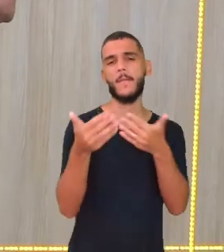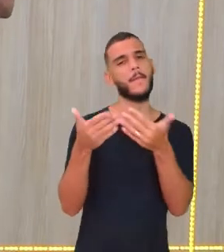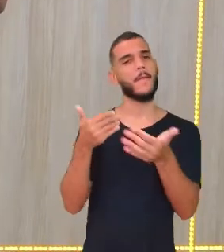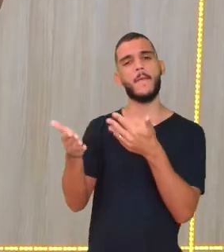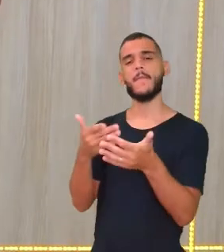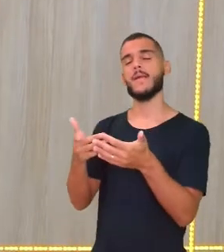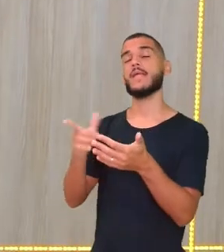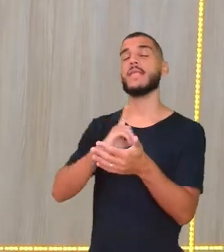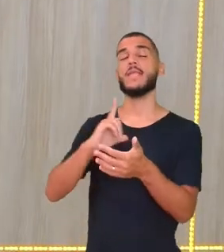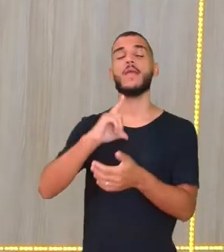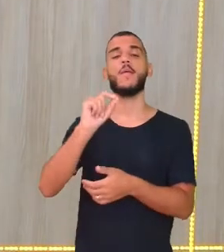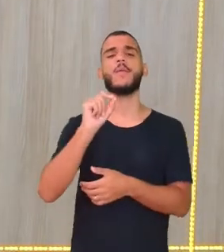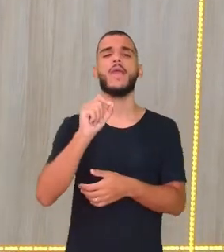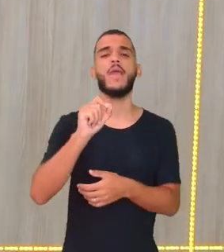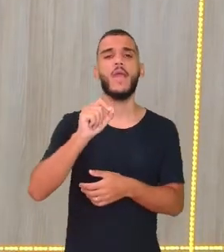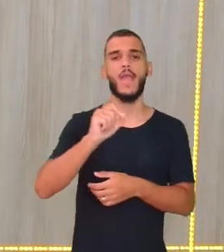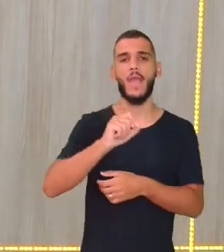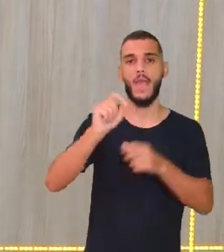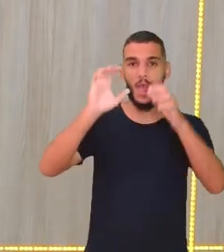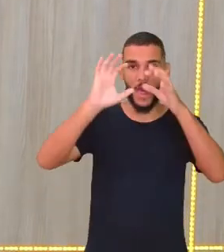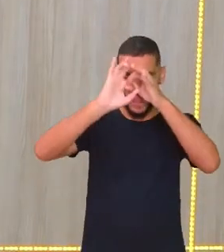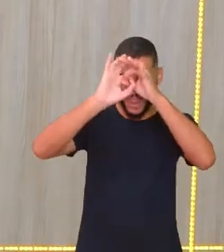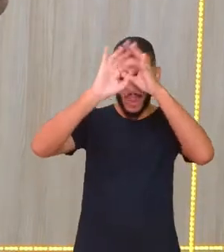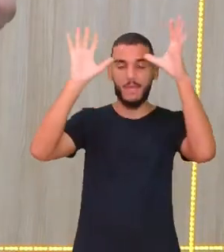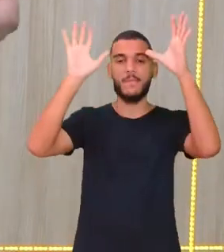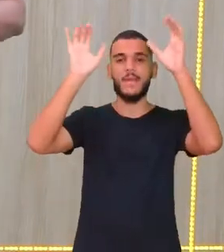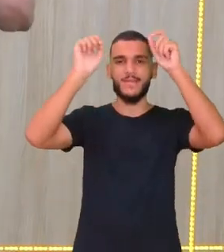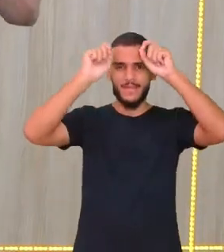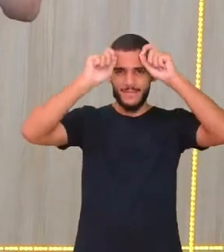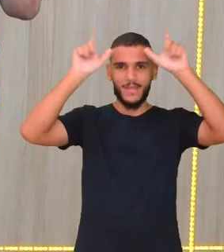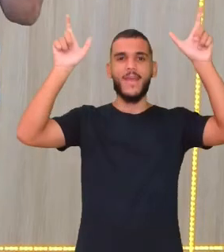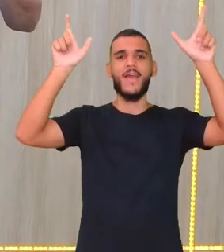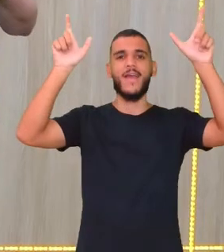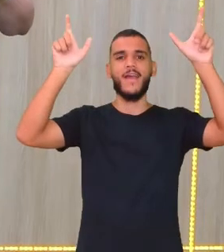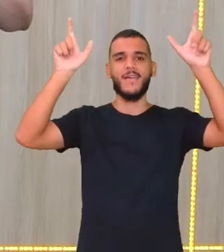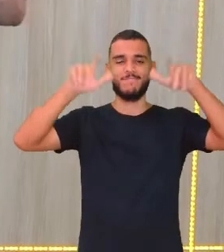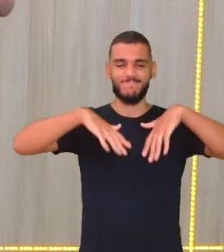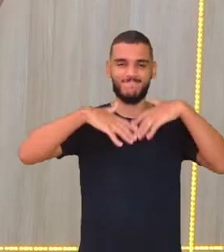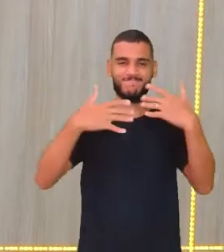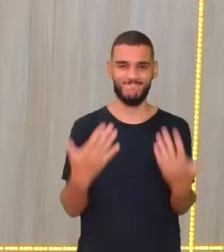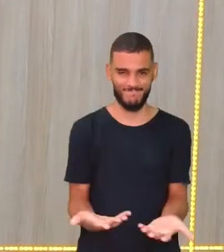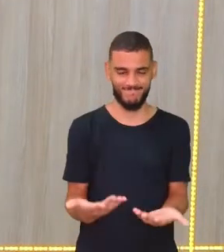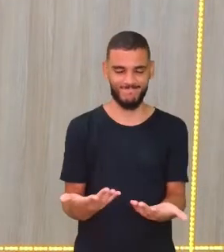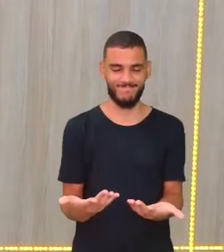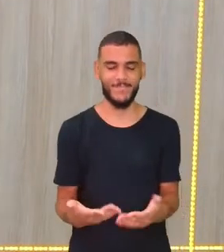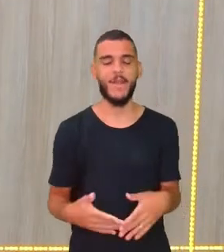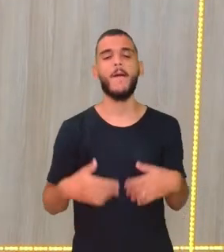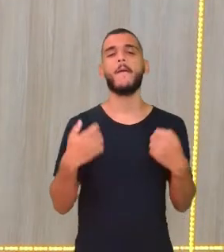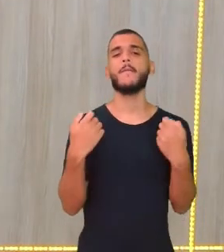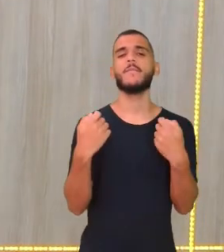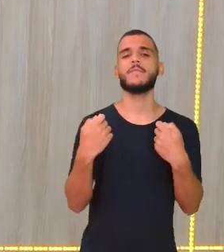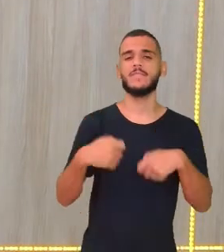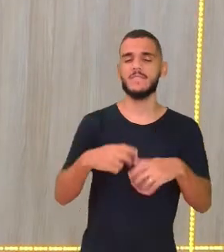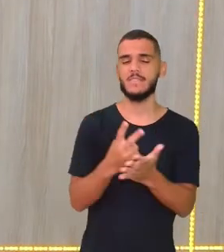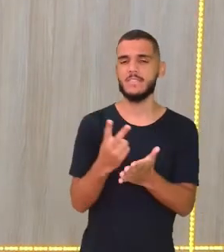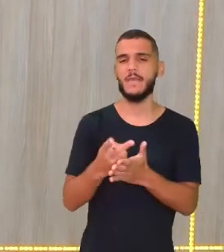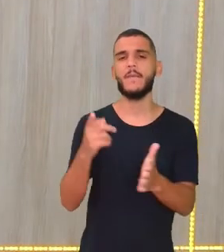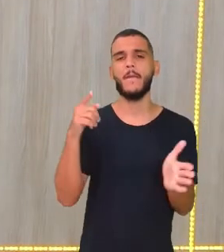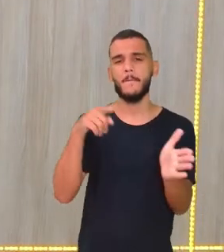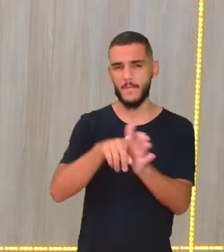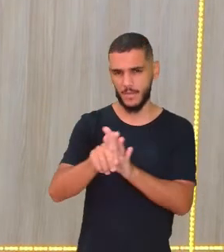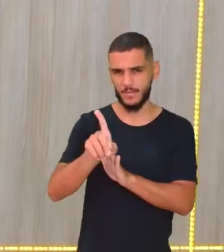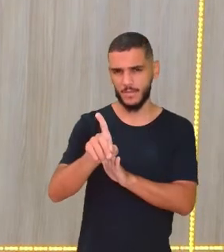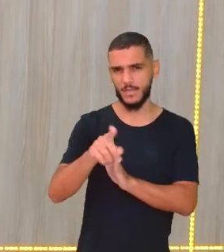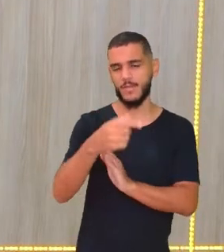o direito de pensar, levantar hipóteses. E quando pensamos, questionamos, né, aprendemos. E